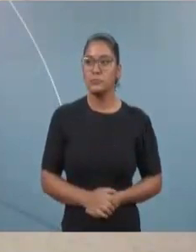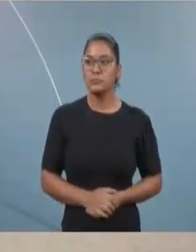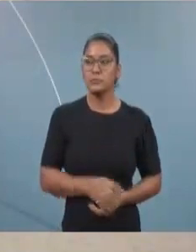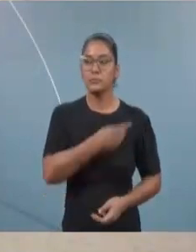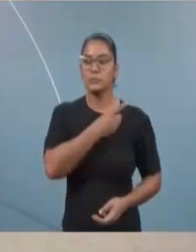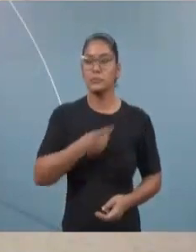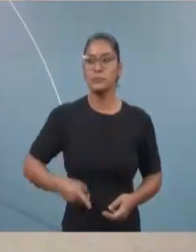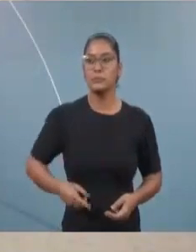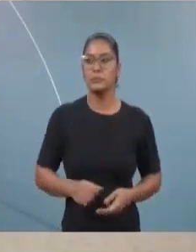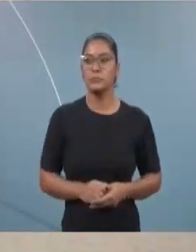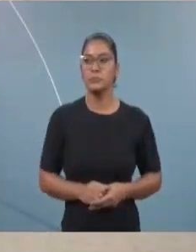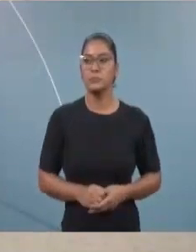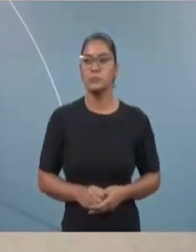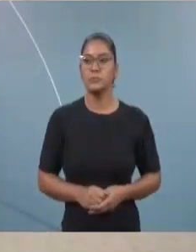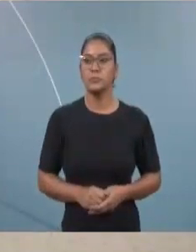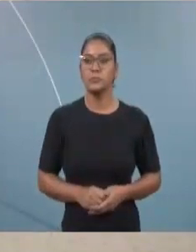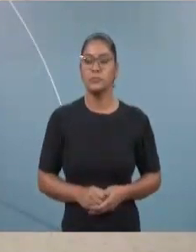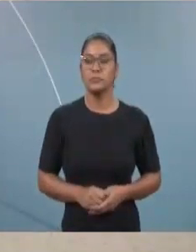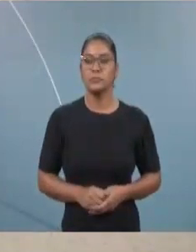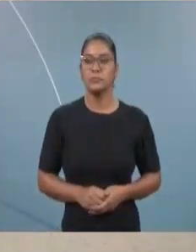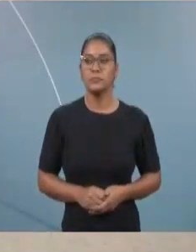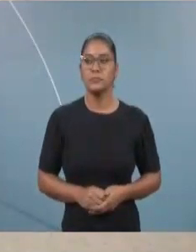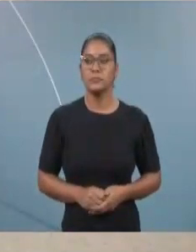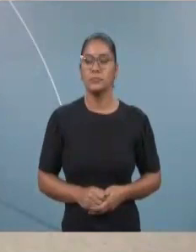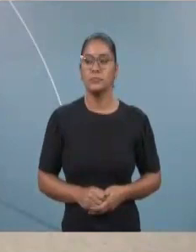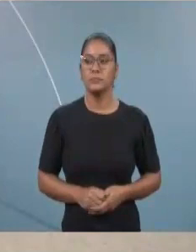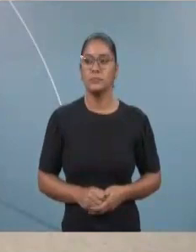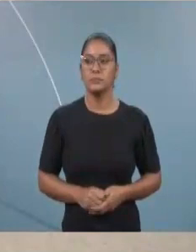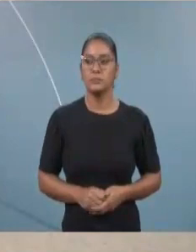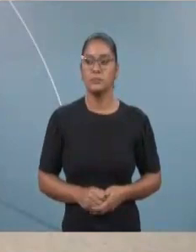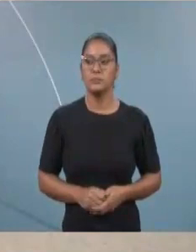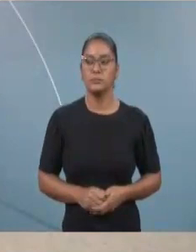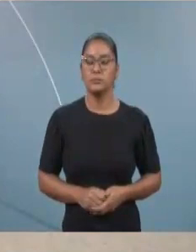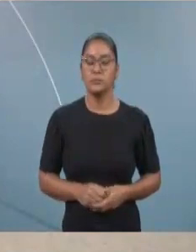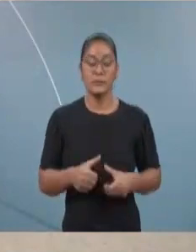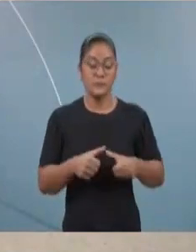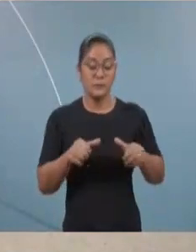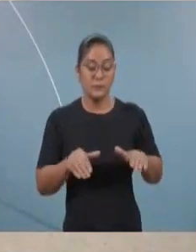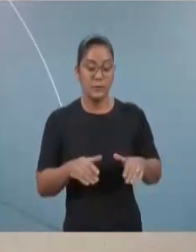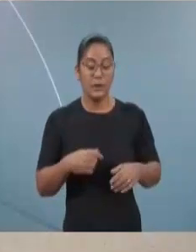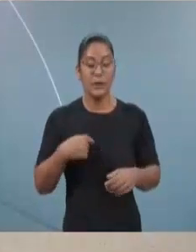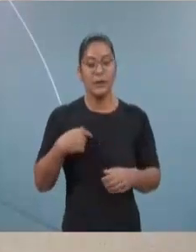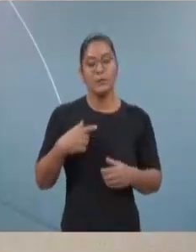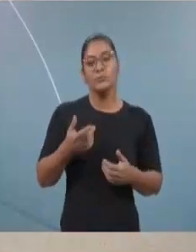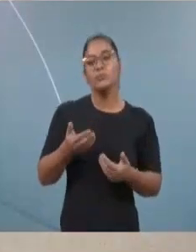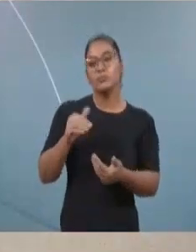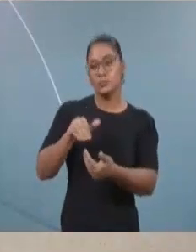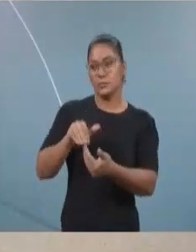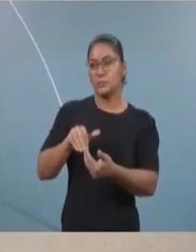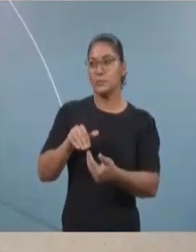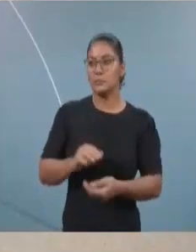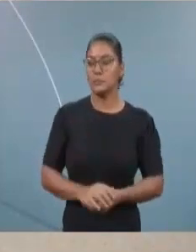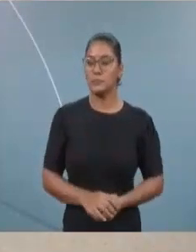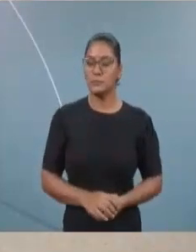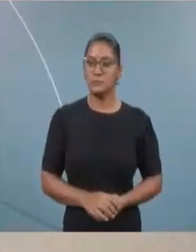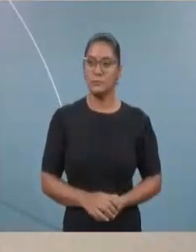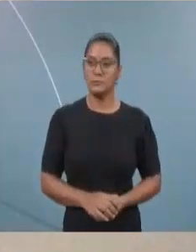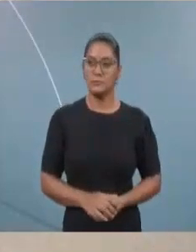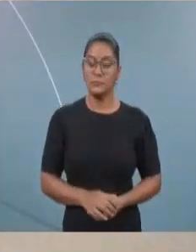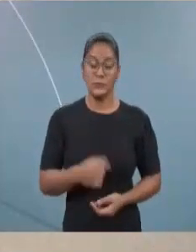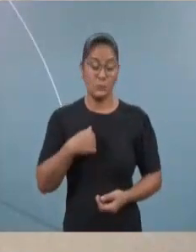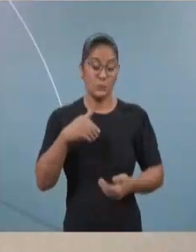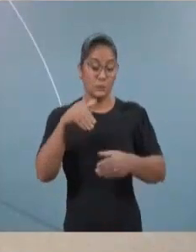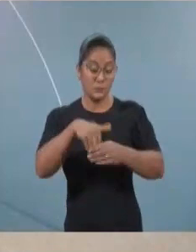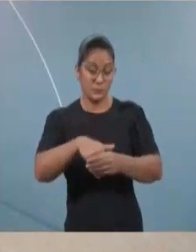que tem aqui primeiro contem contem se ficar pelo meu voto eu vou cumprir o acordo Deputado se ficar pelo meu